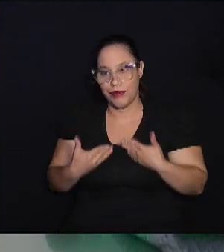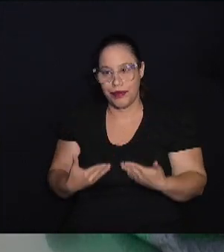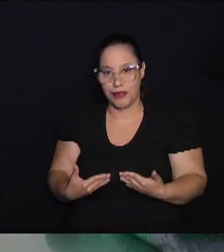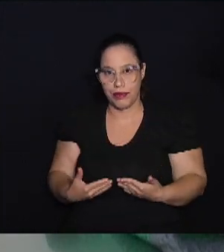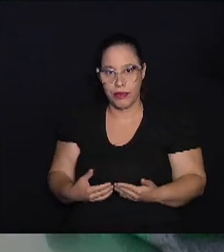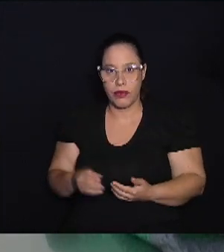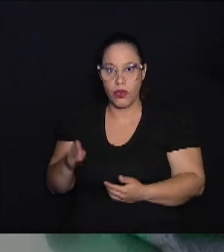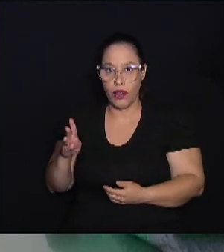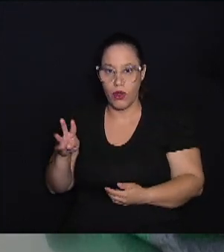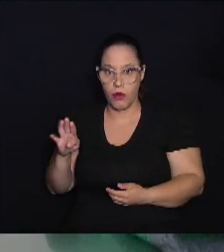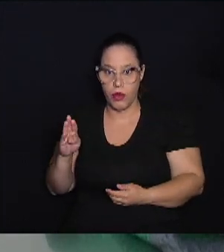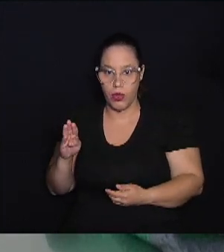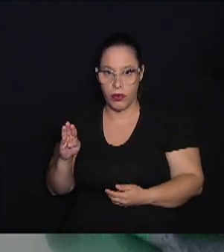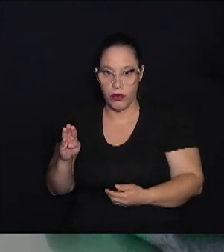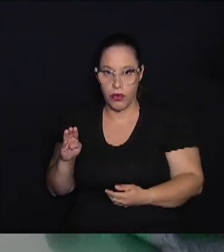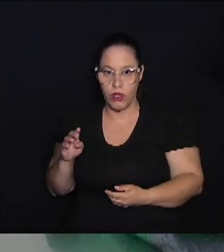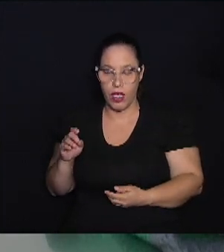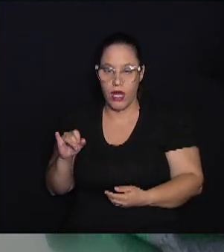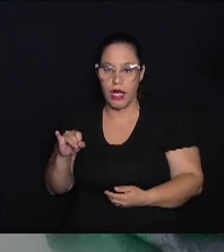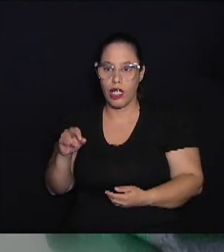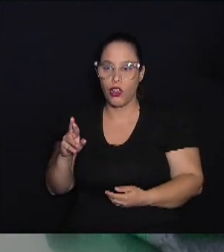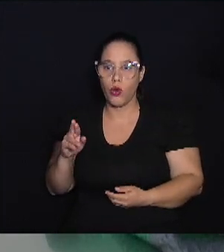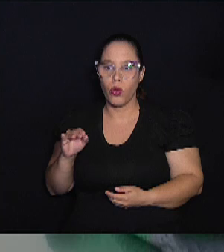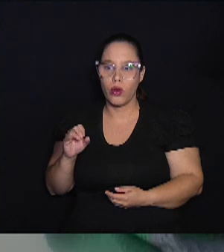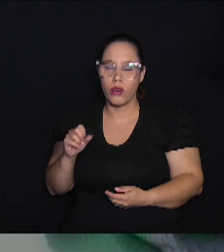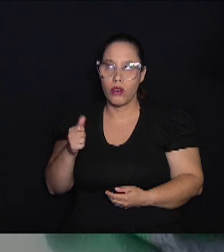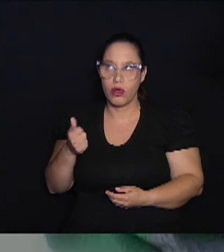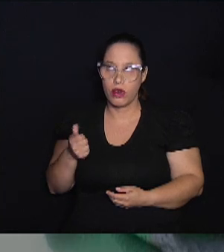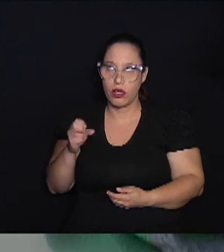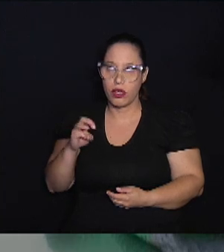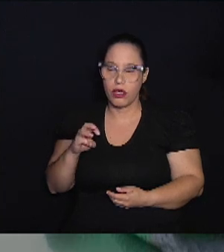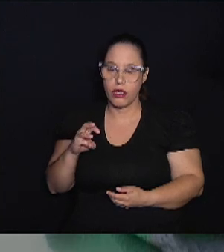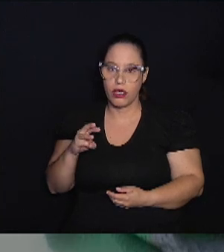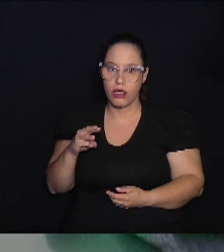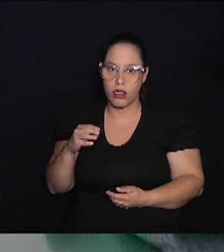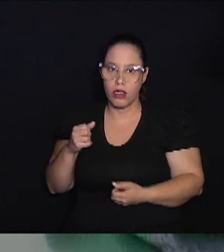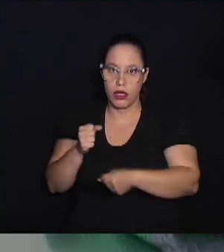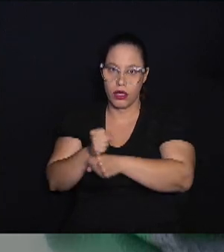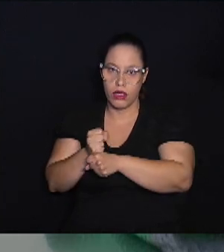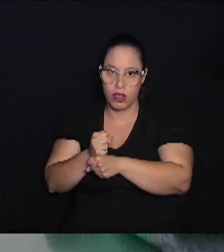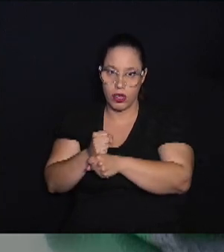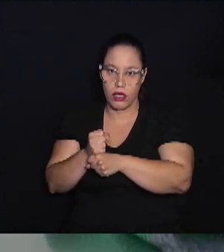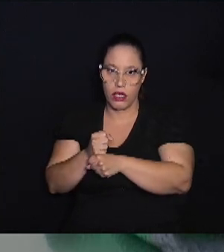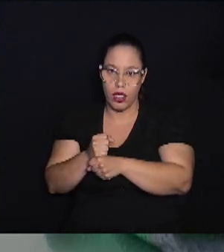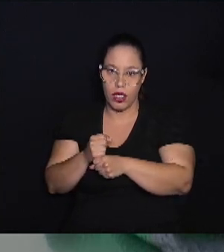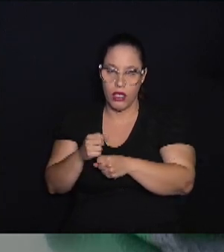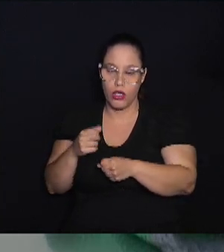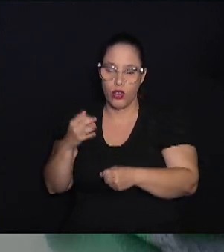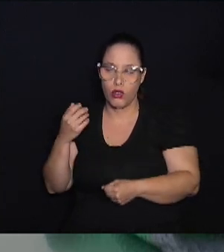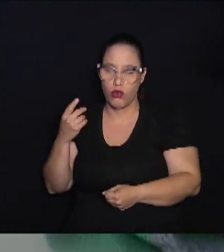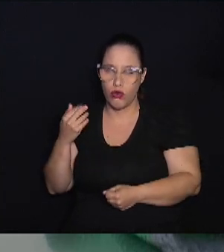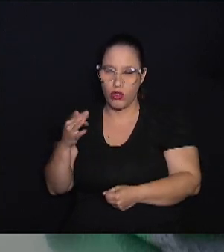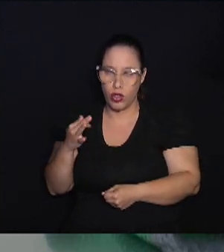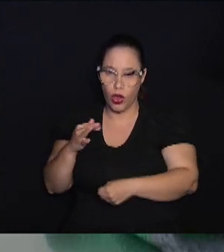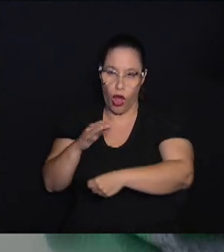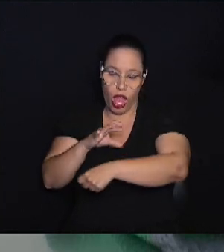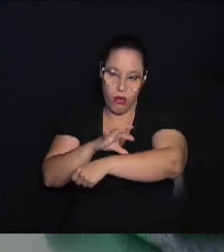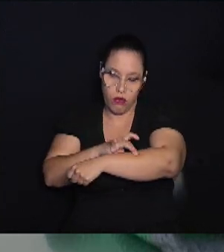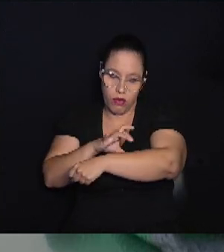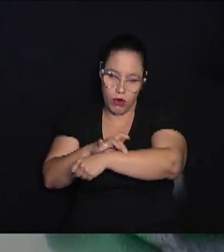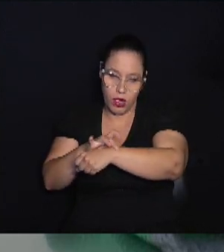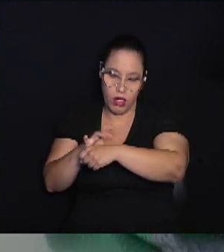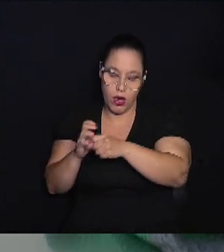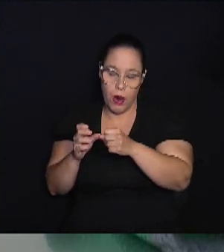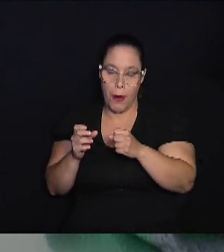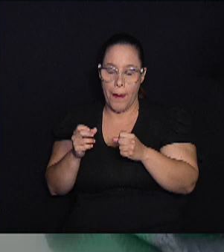exemplo porque ele é um idoso de 13 anos, ele sofre com problemas articulares, com problemas de coluna,